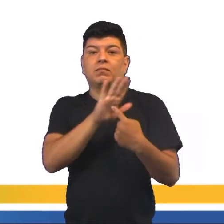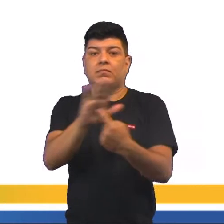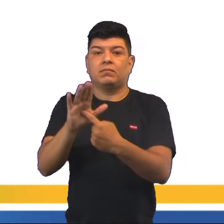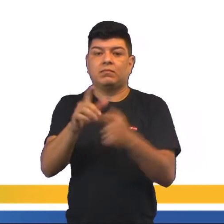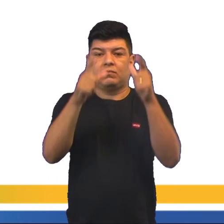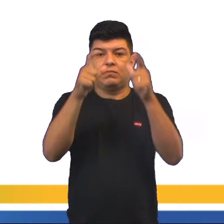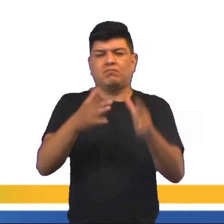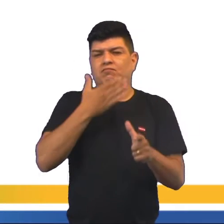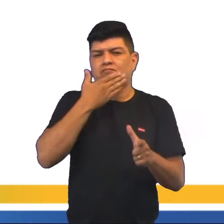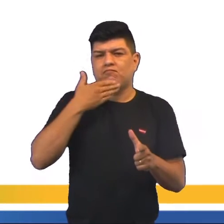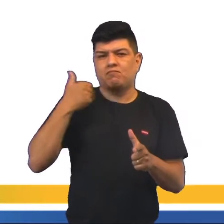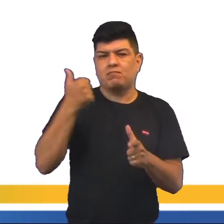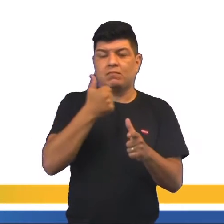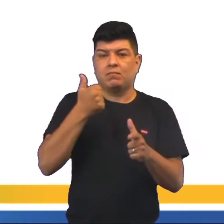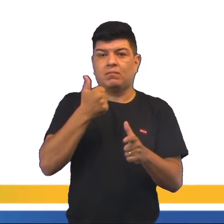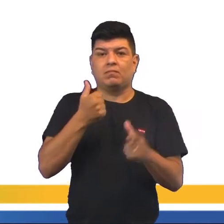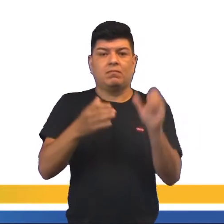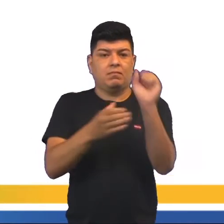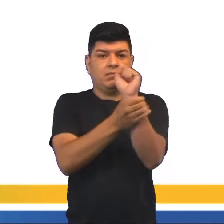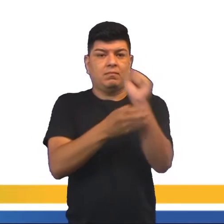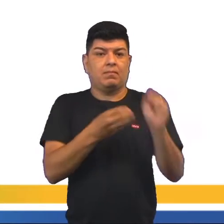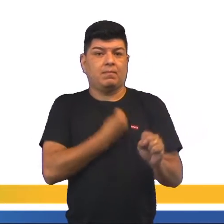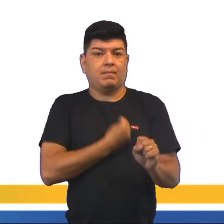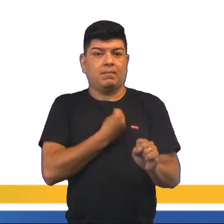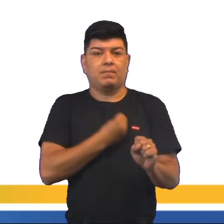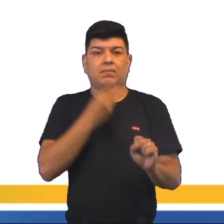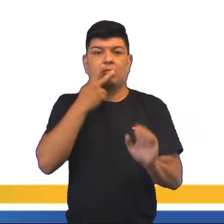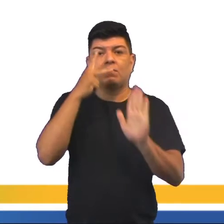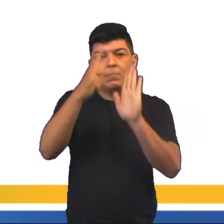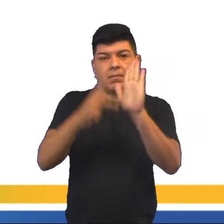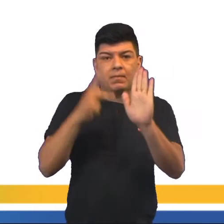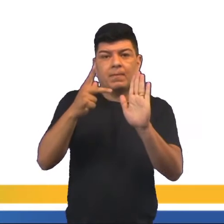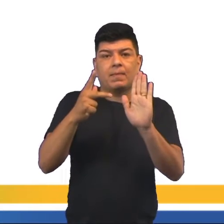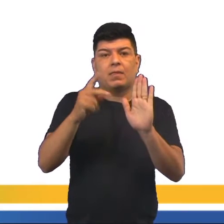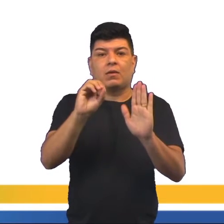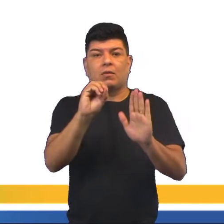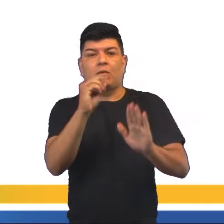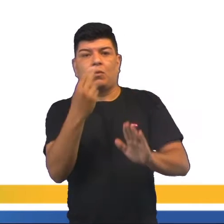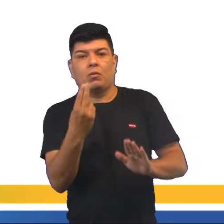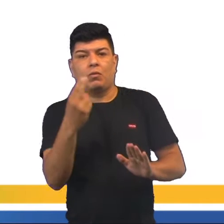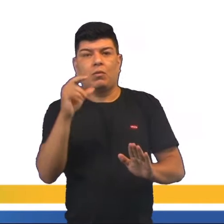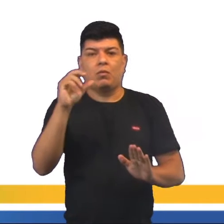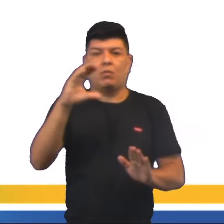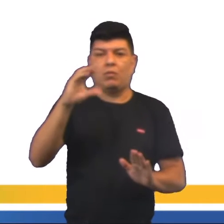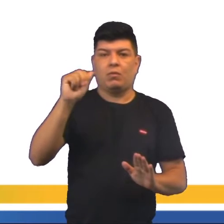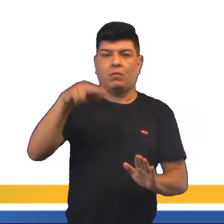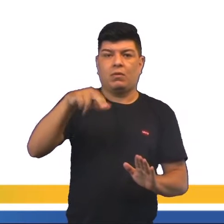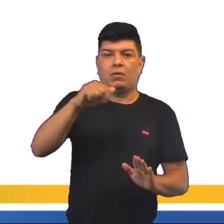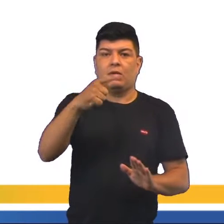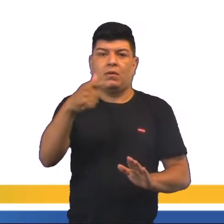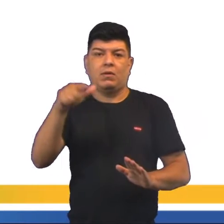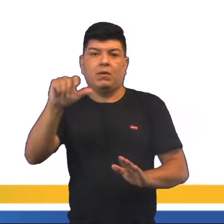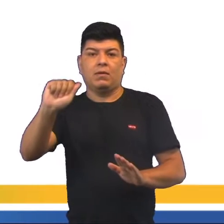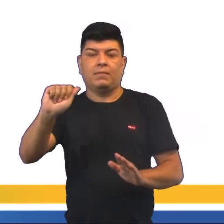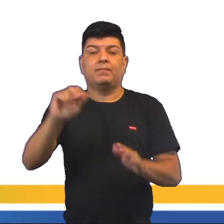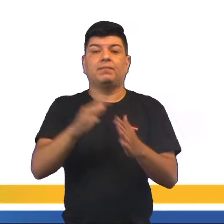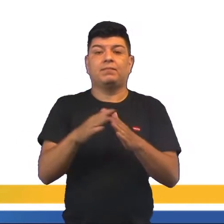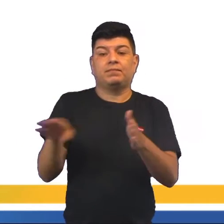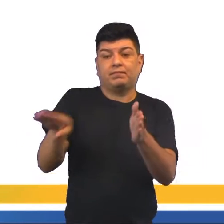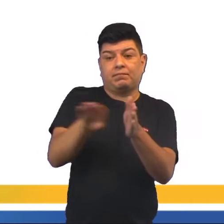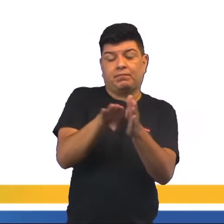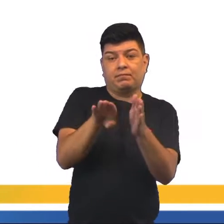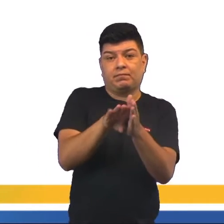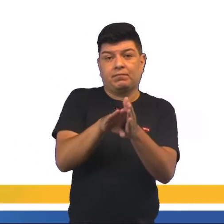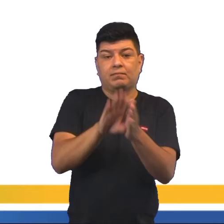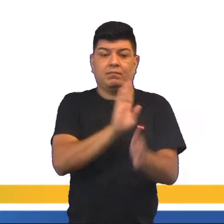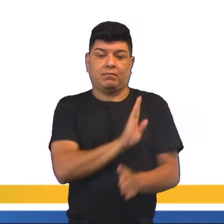terra fértil, né, e segura para viver, a chamada Terra Prometida ou Canaã, né. De acordo com algumas pesquisas, a chegada dos hebreus